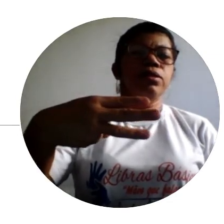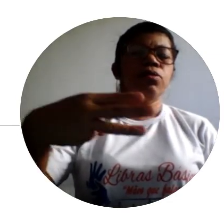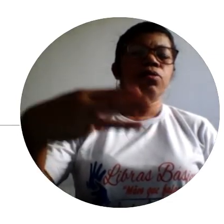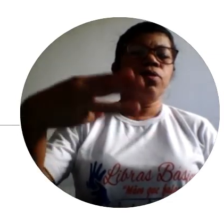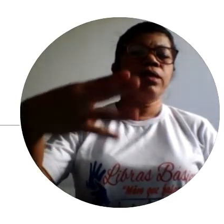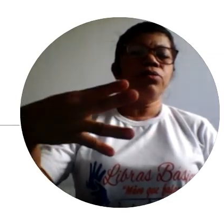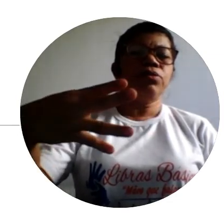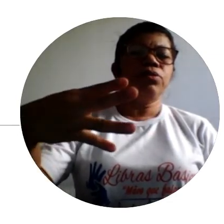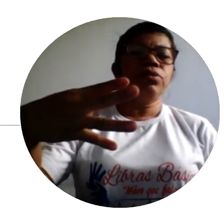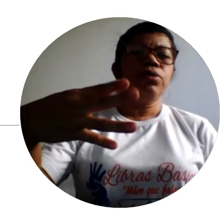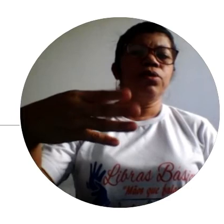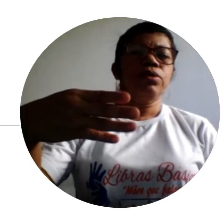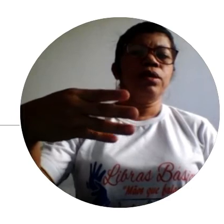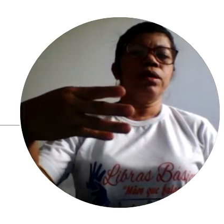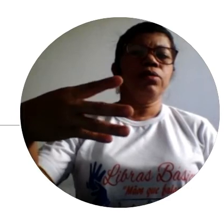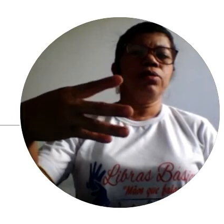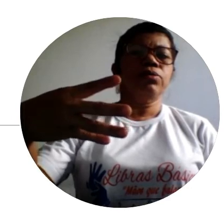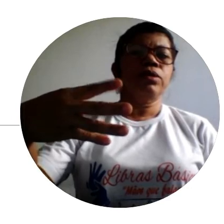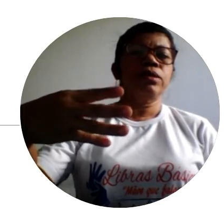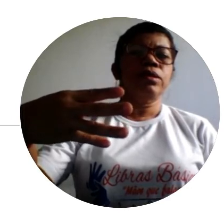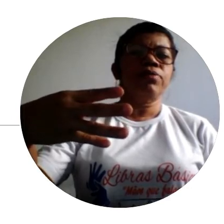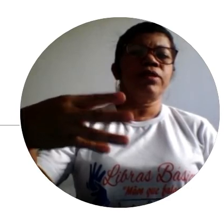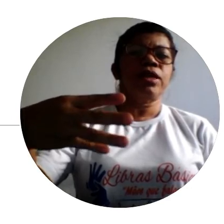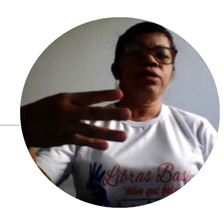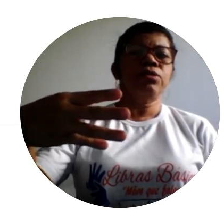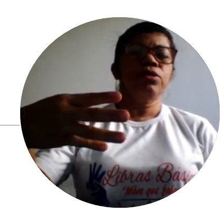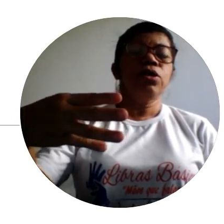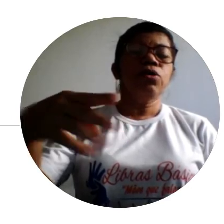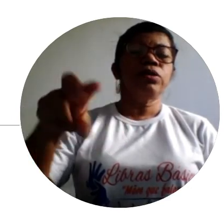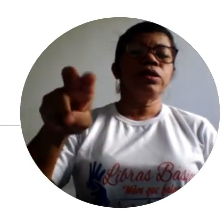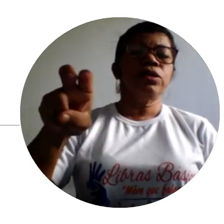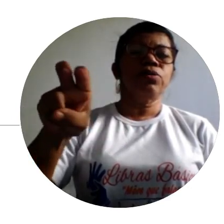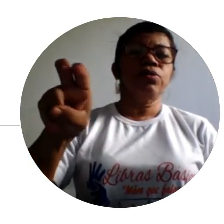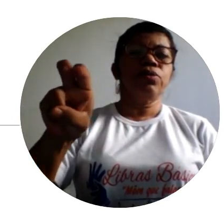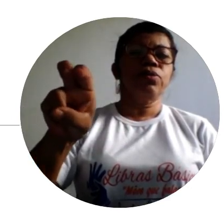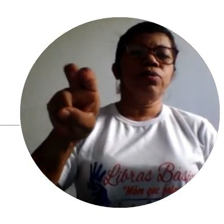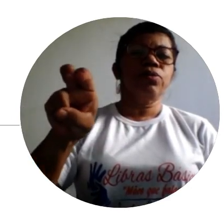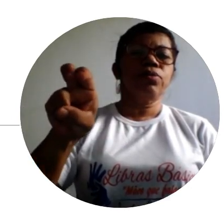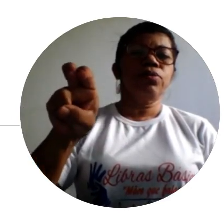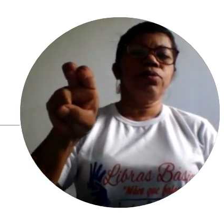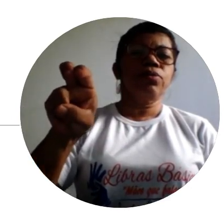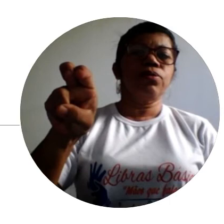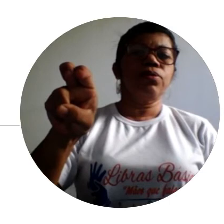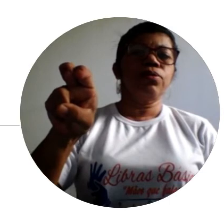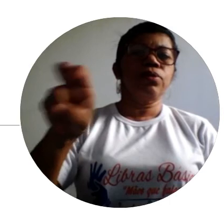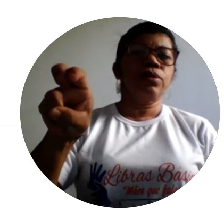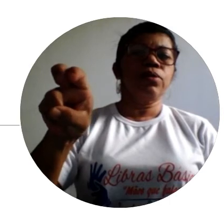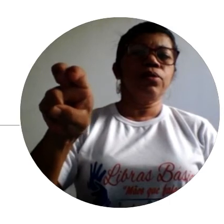3, o 4, tá? Ó, os dedos afastados. O 5,